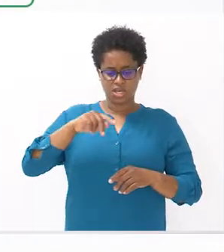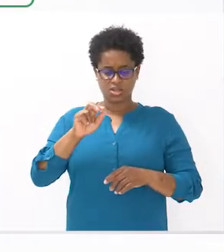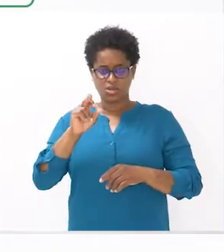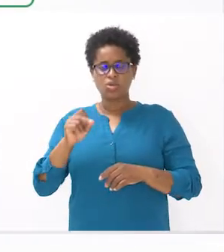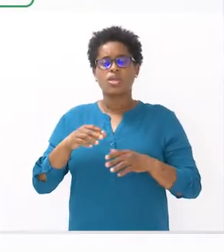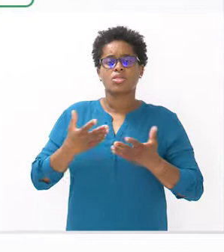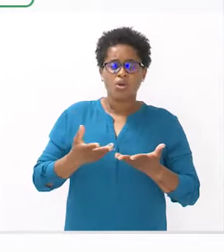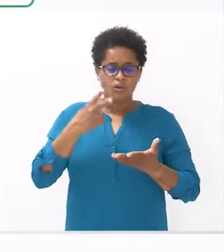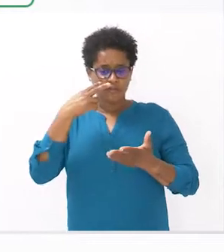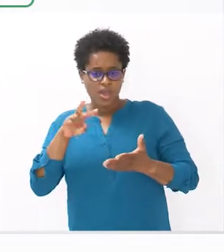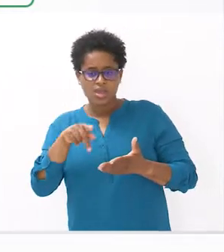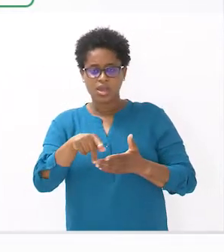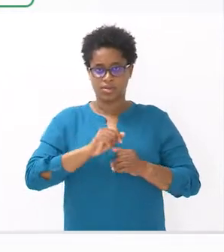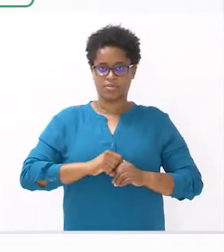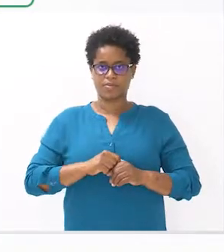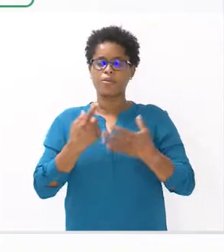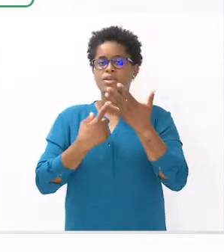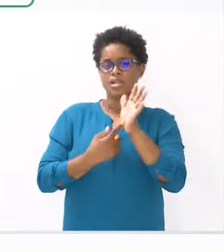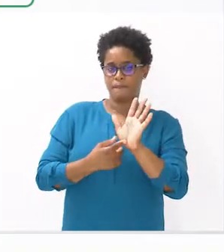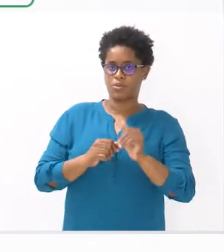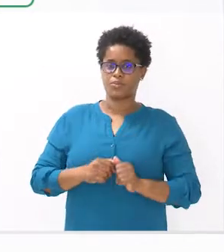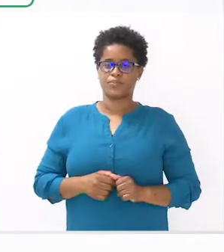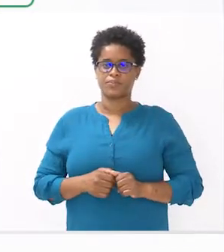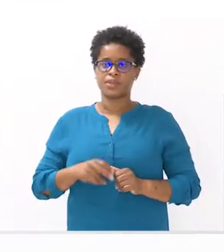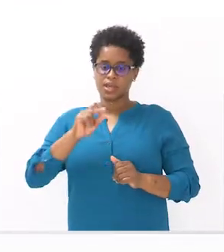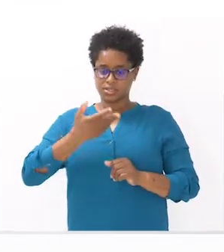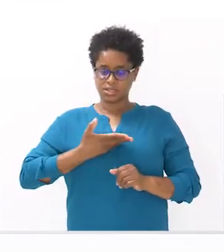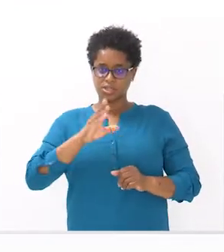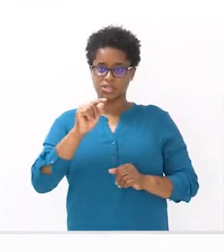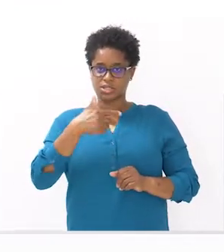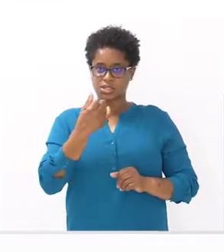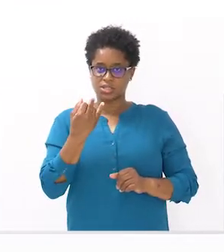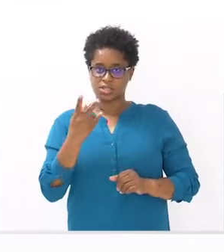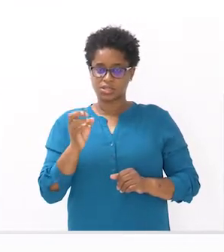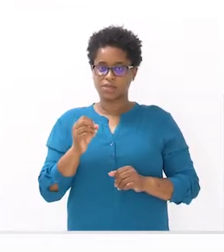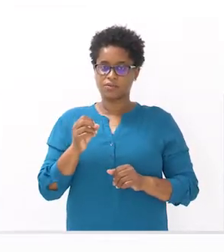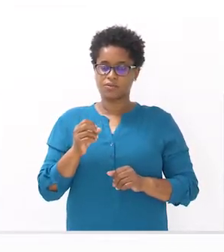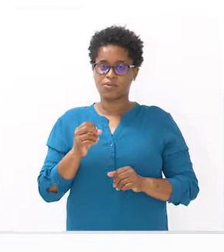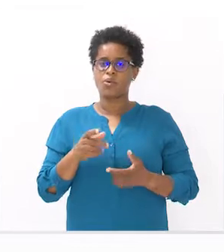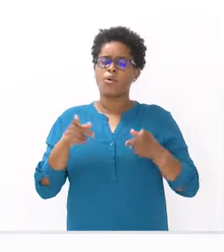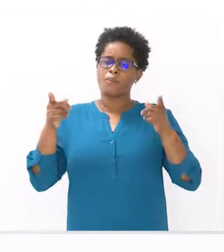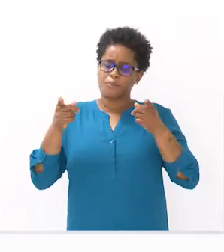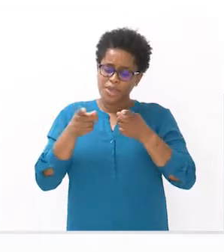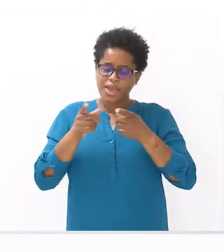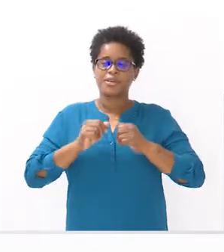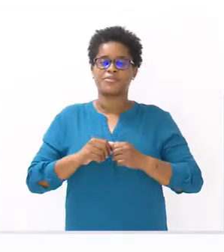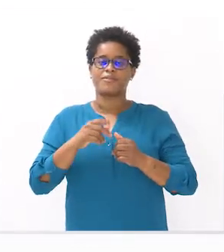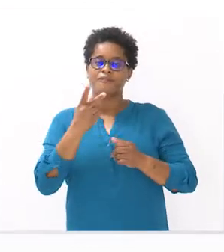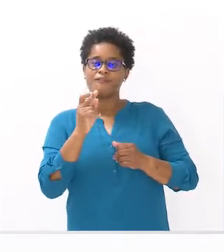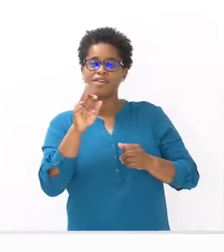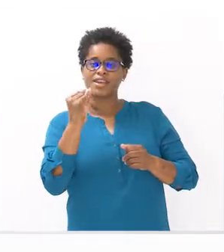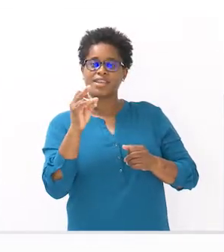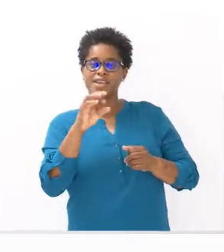então, vejam aqui um exemplo. Adjetivo pequeno. Variação